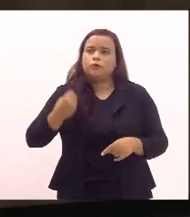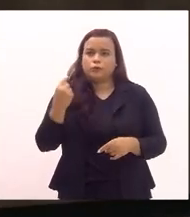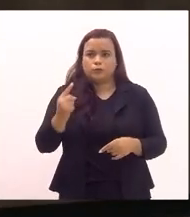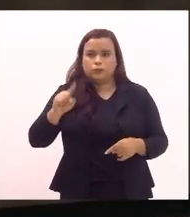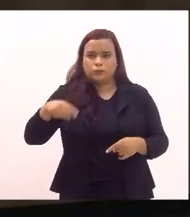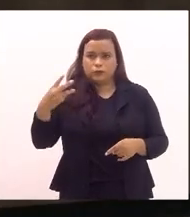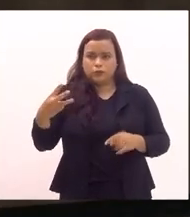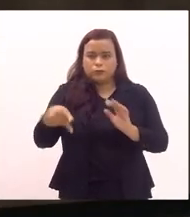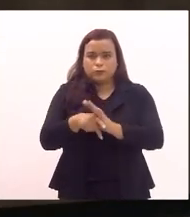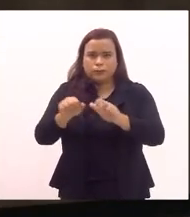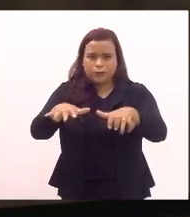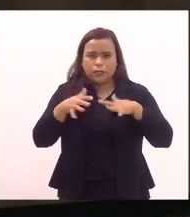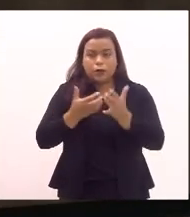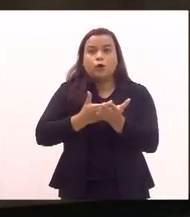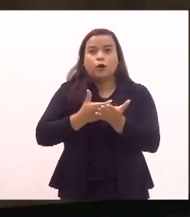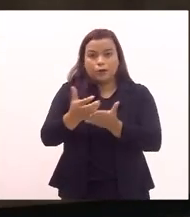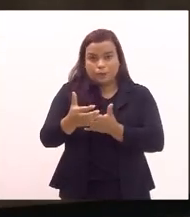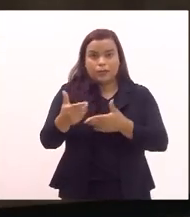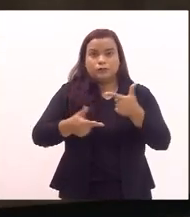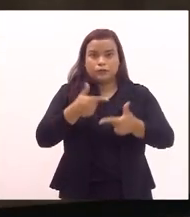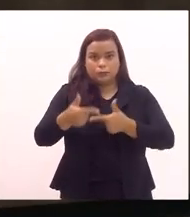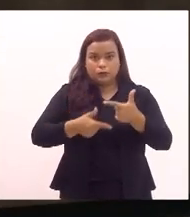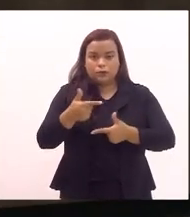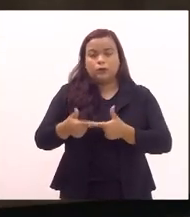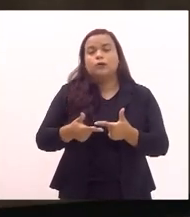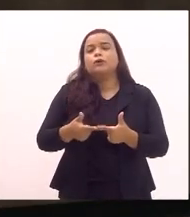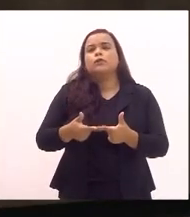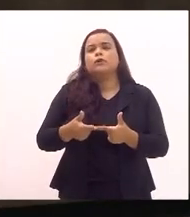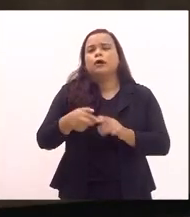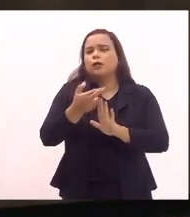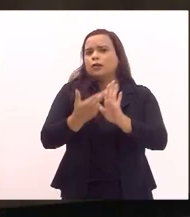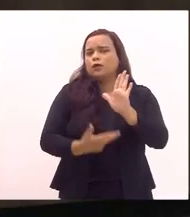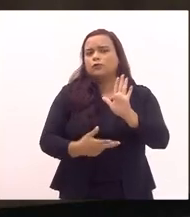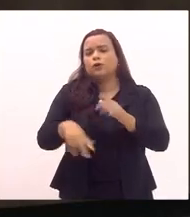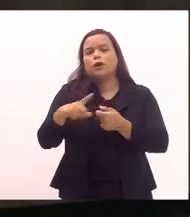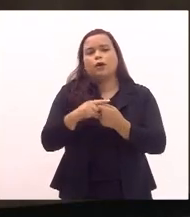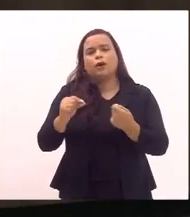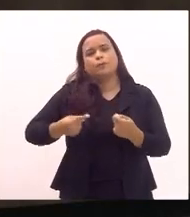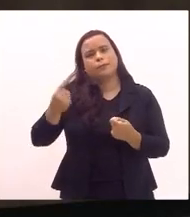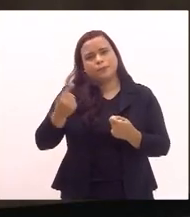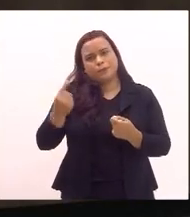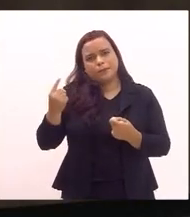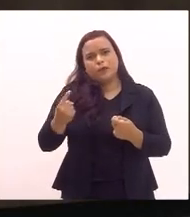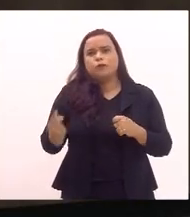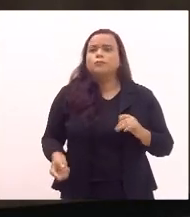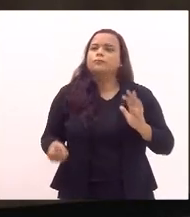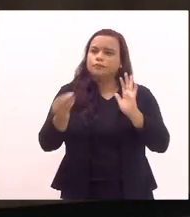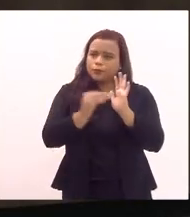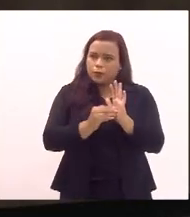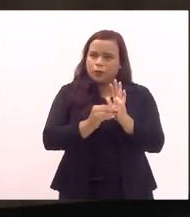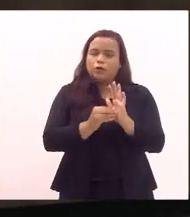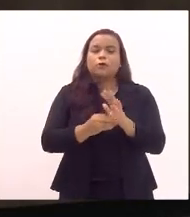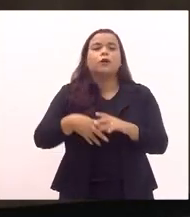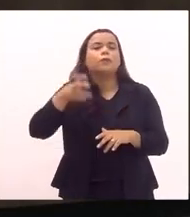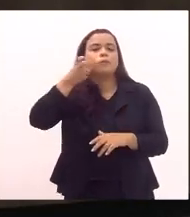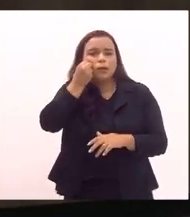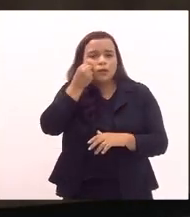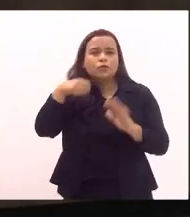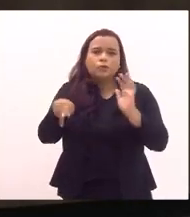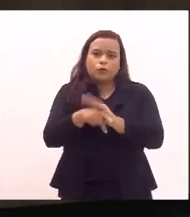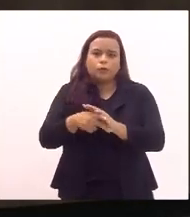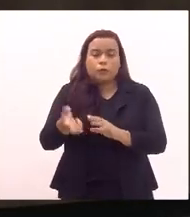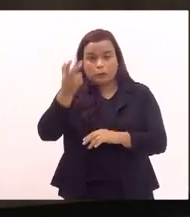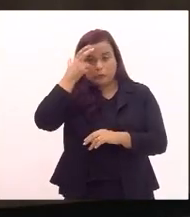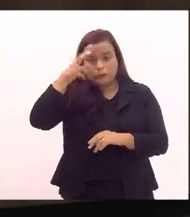passa a vigorar com a seguinte redação artigo o primeiro ficam declaradas como patrimônio cultural